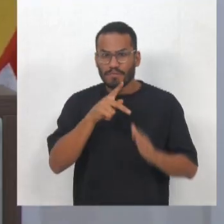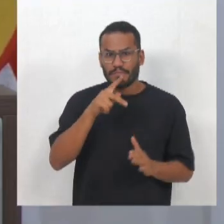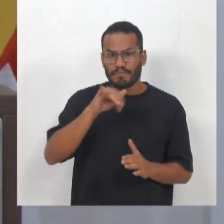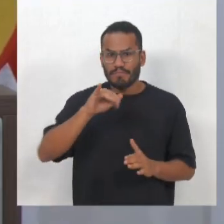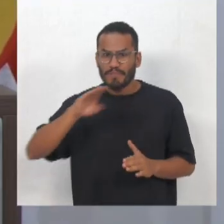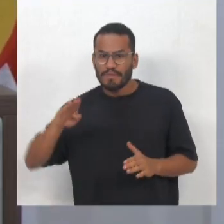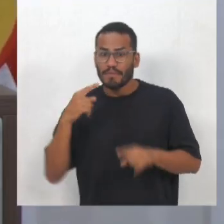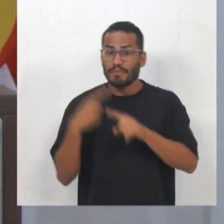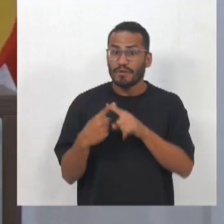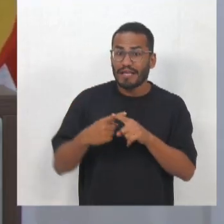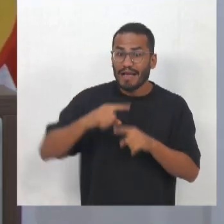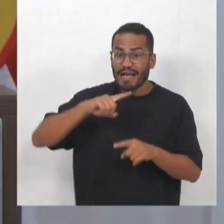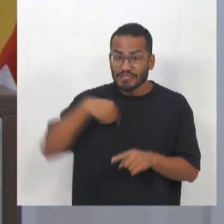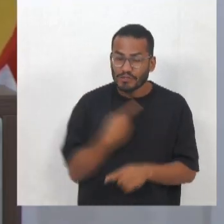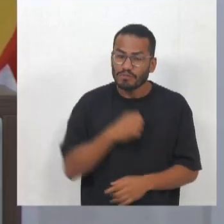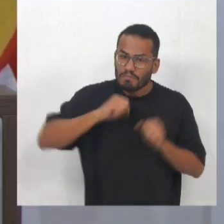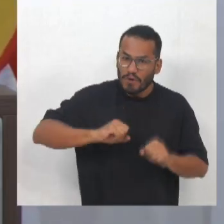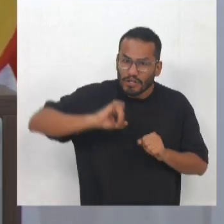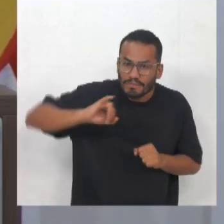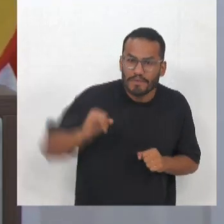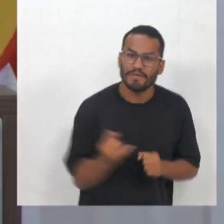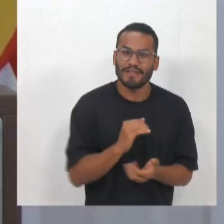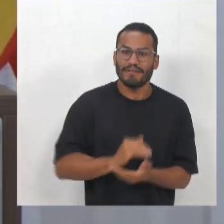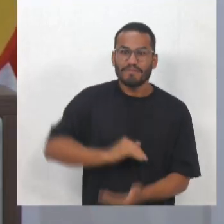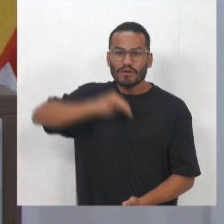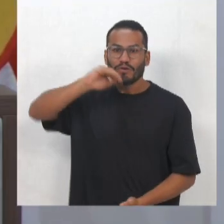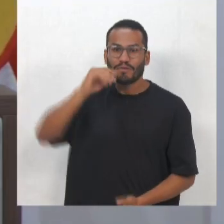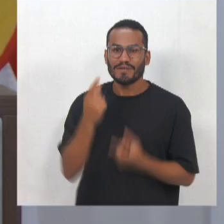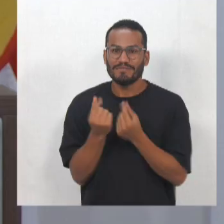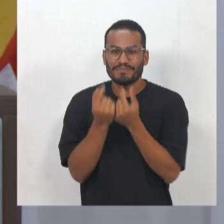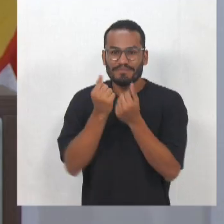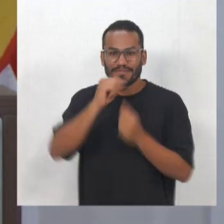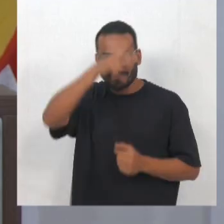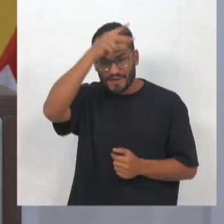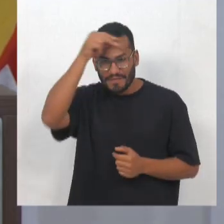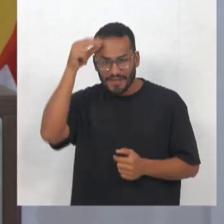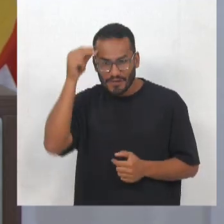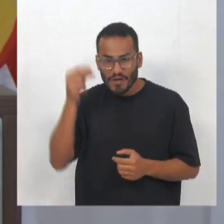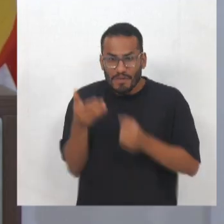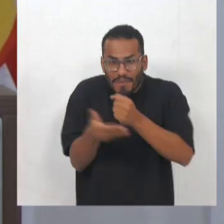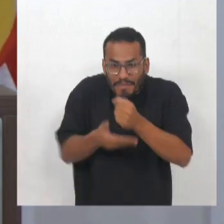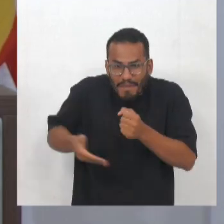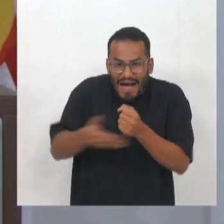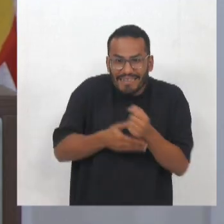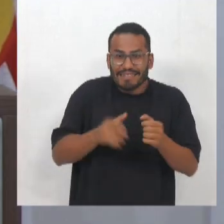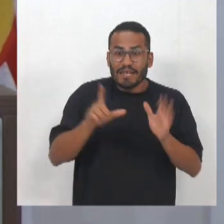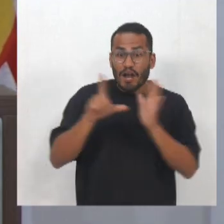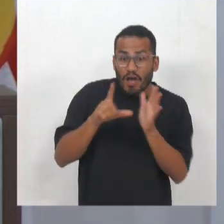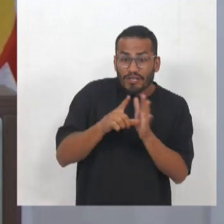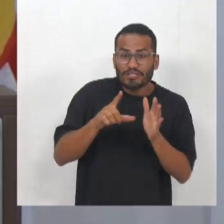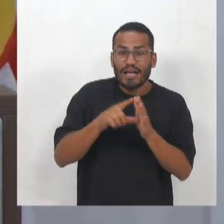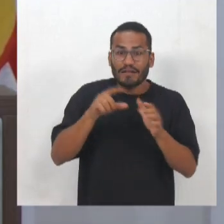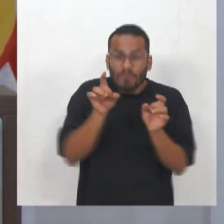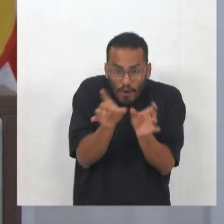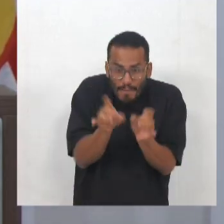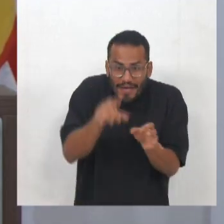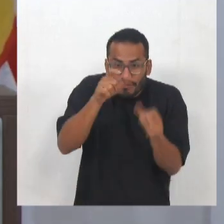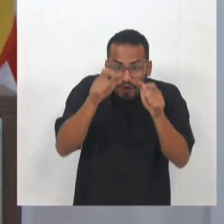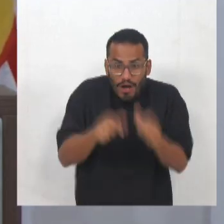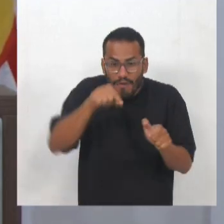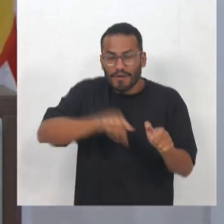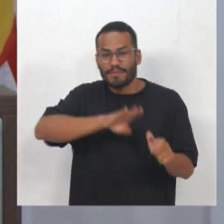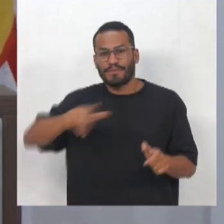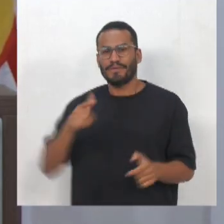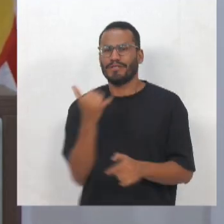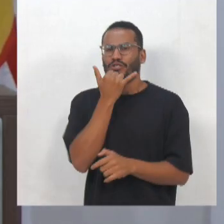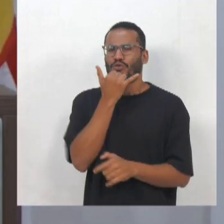Por que a gente pode aproveitar o volume que tem financeiro da prefeitura para fomentar o comércio local? E nós avisamos várias vezes, aí a